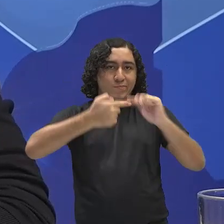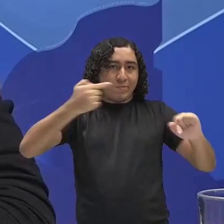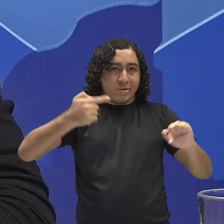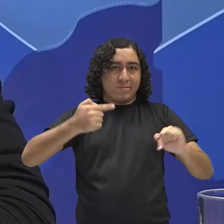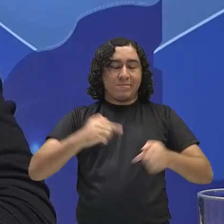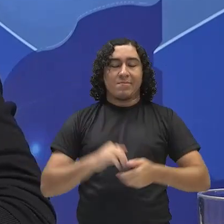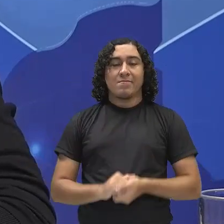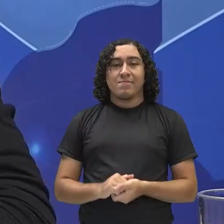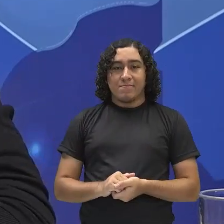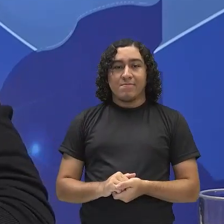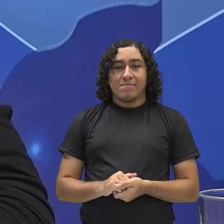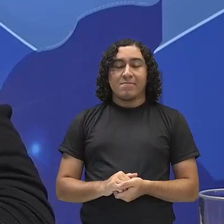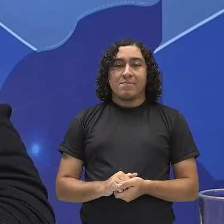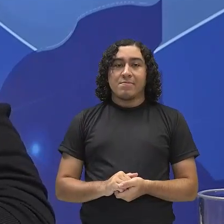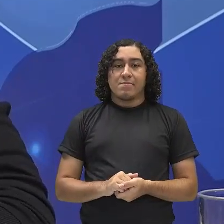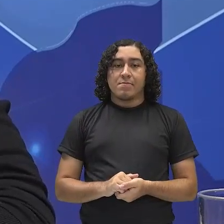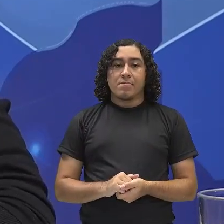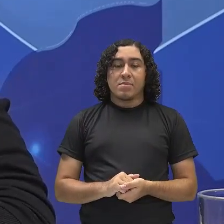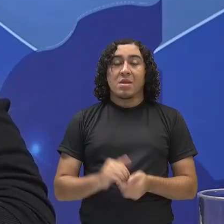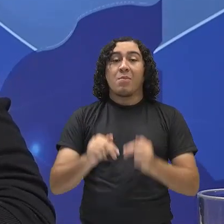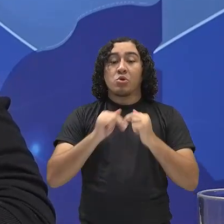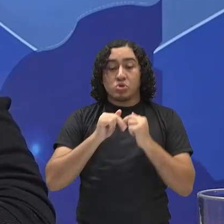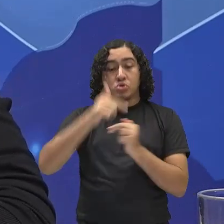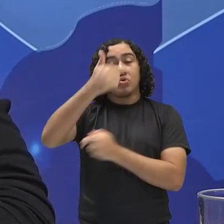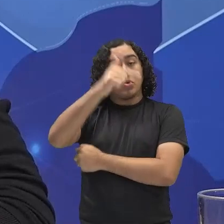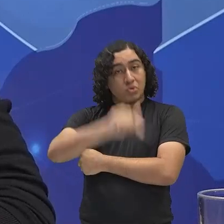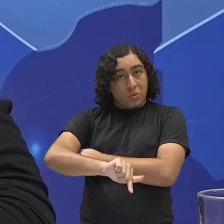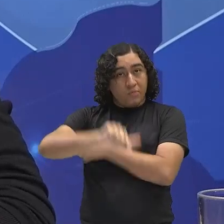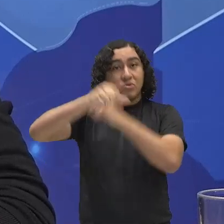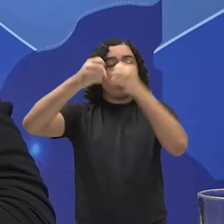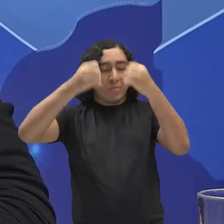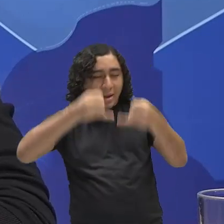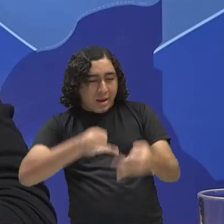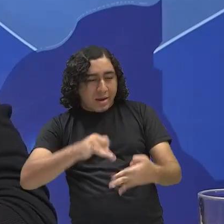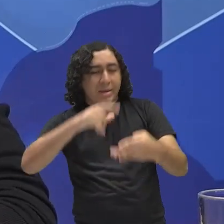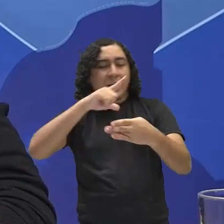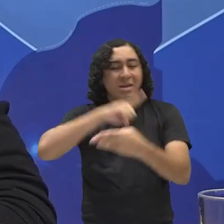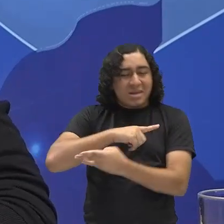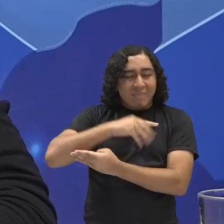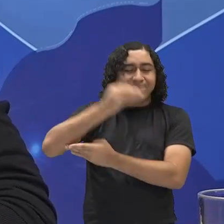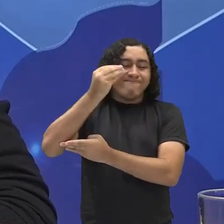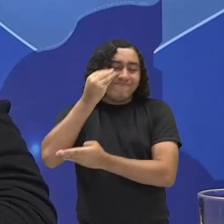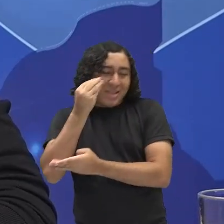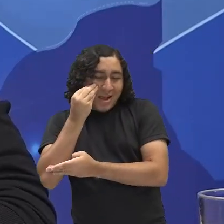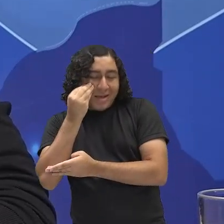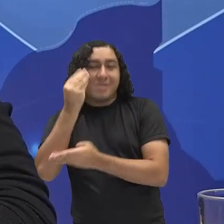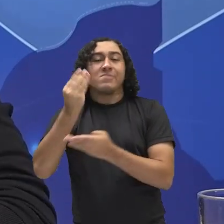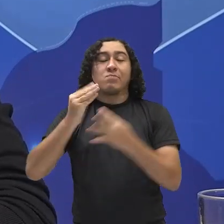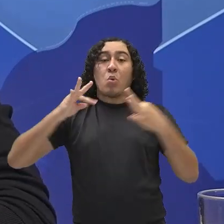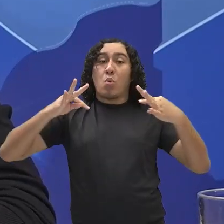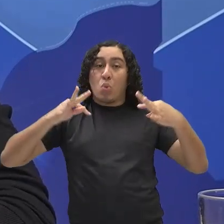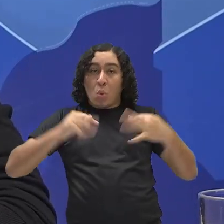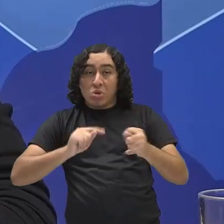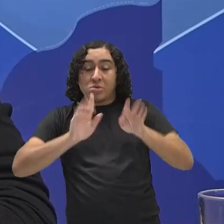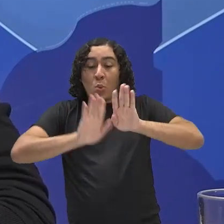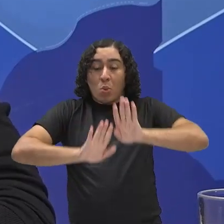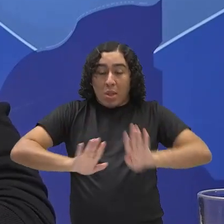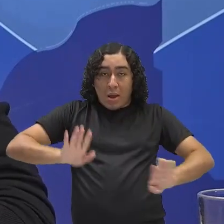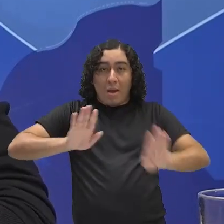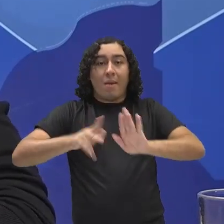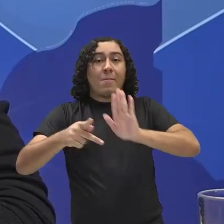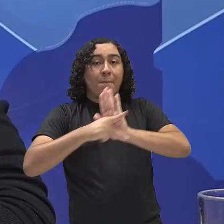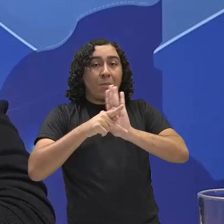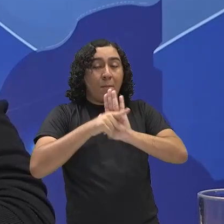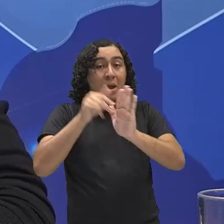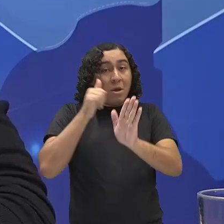sempre pede, às vezes a gente pede até para repetir alguns testes e tal, por isso que a gente tem todo esse cuidado justamente no diagnóstico